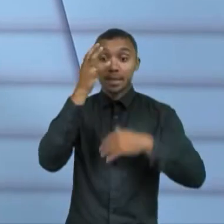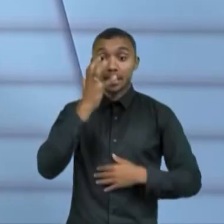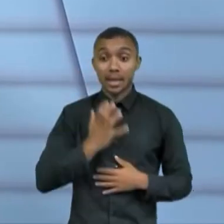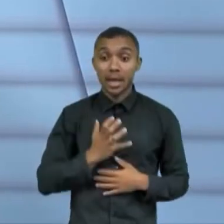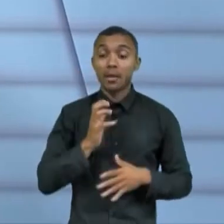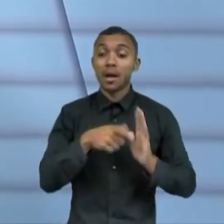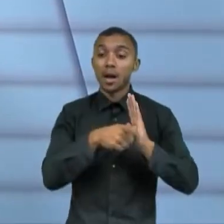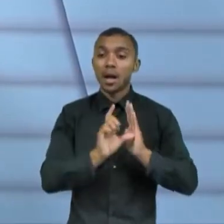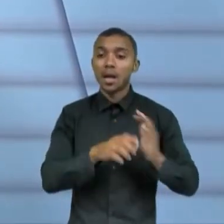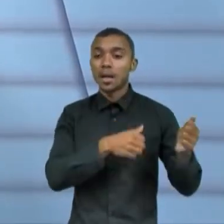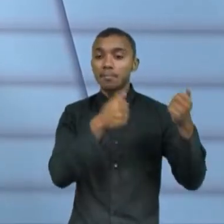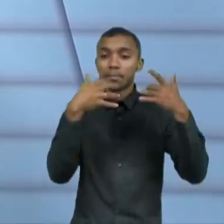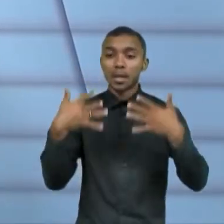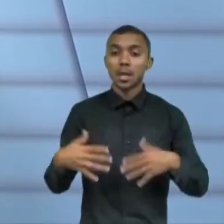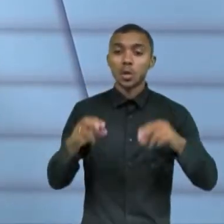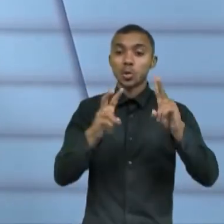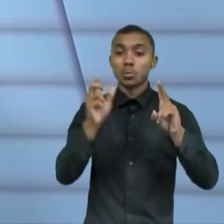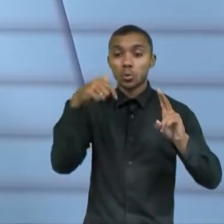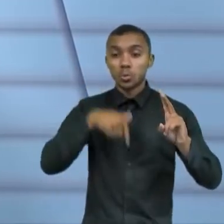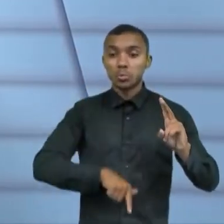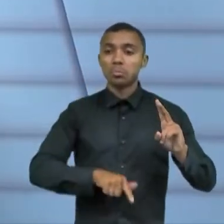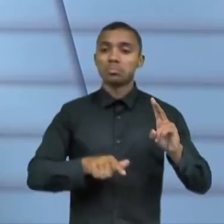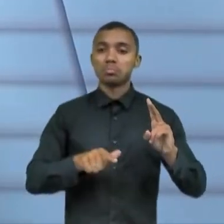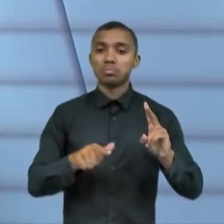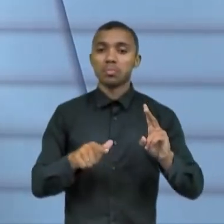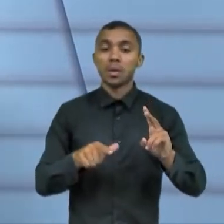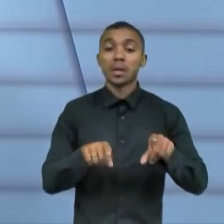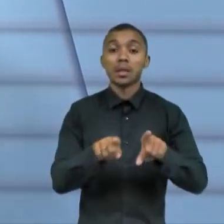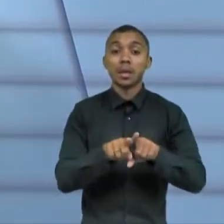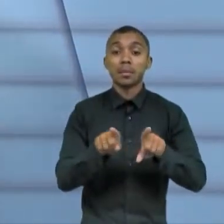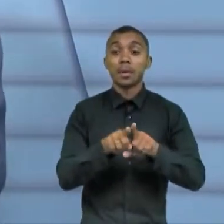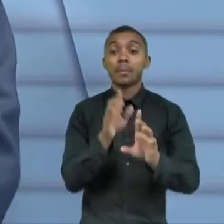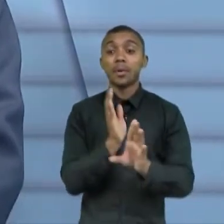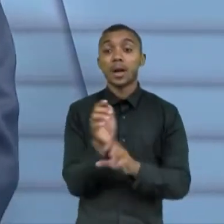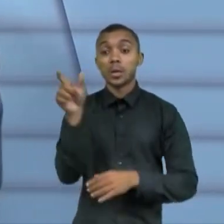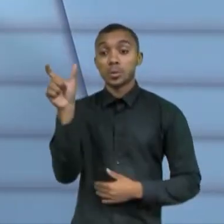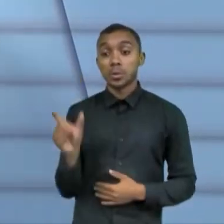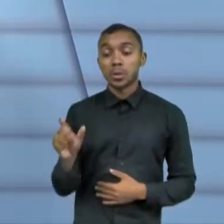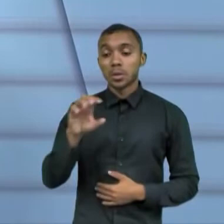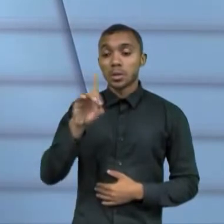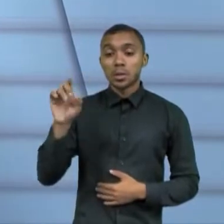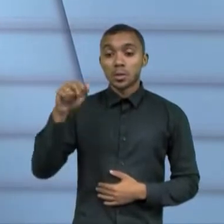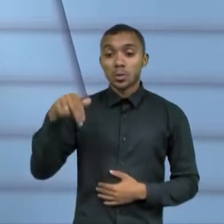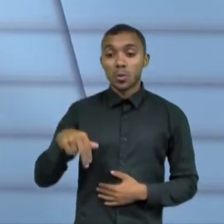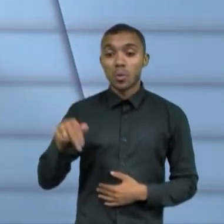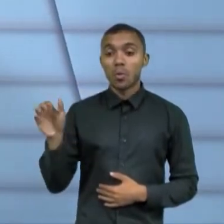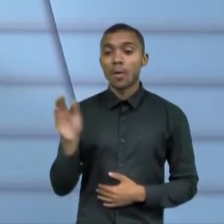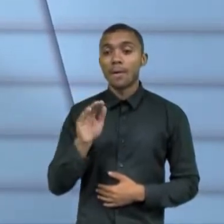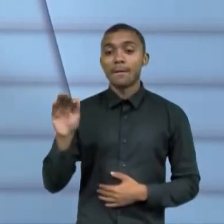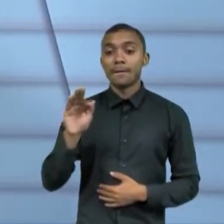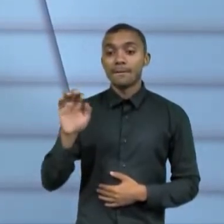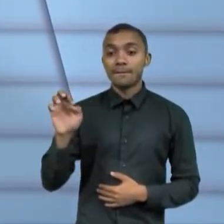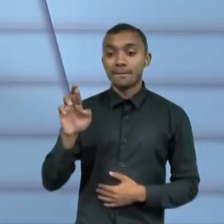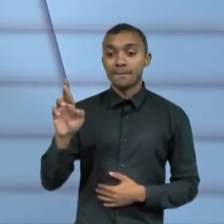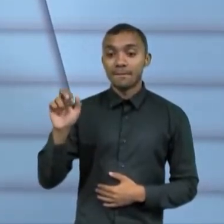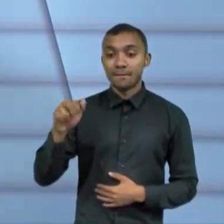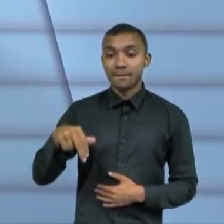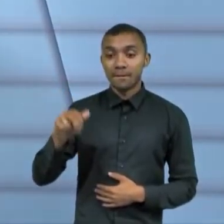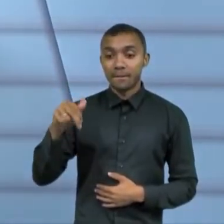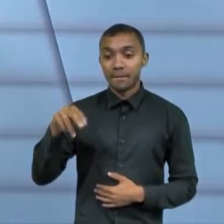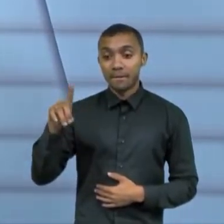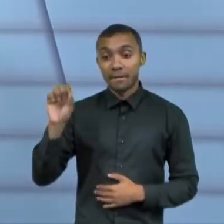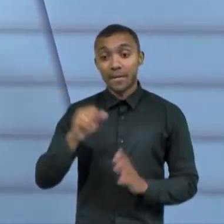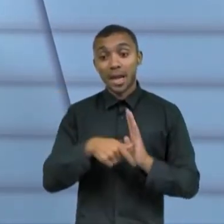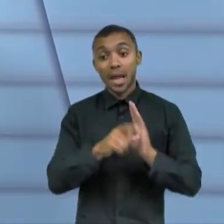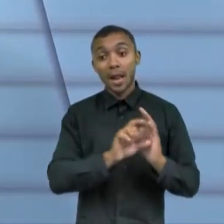que deu margem ao processo de reabilitação, inclusive como coloca Dom Fernando Panico, né? Indica, né? Pela influência que ele